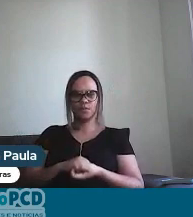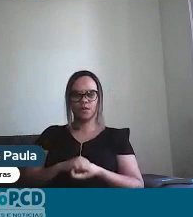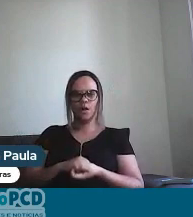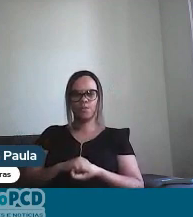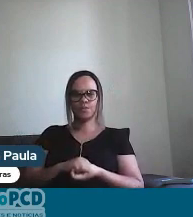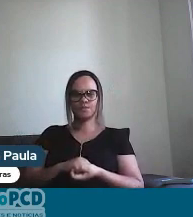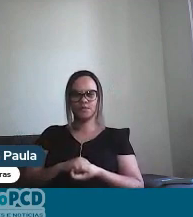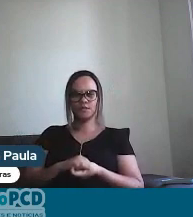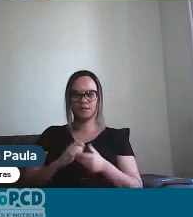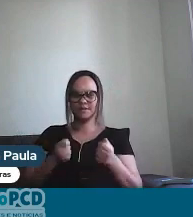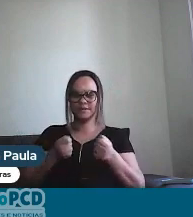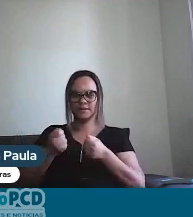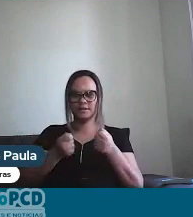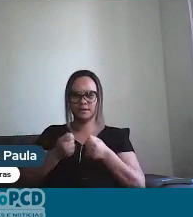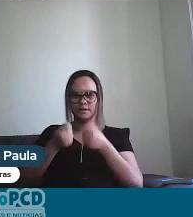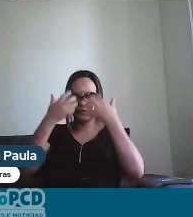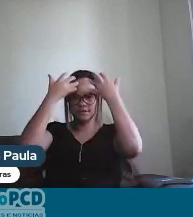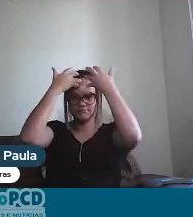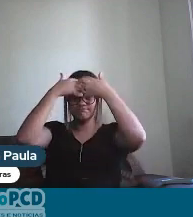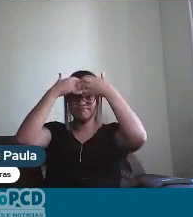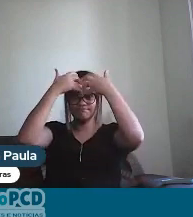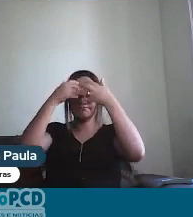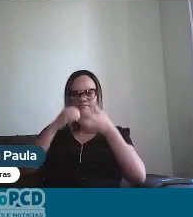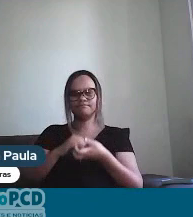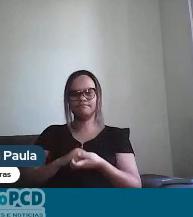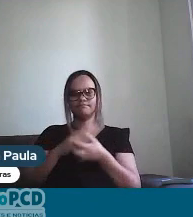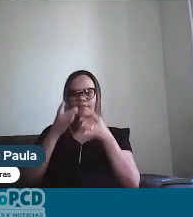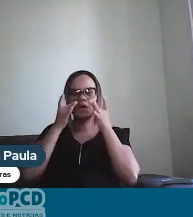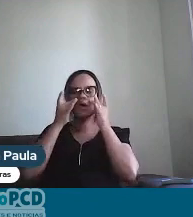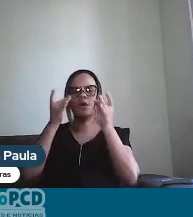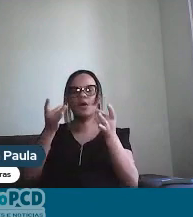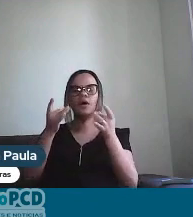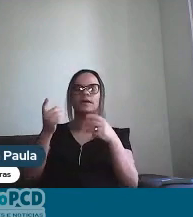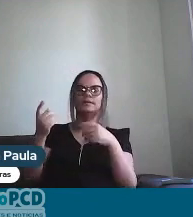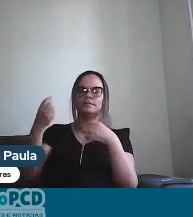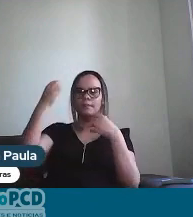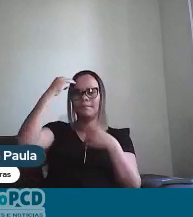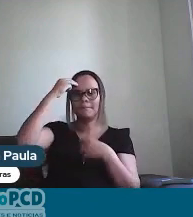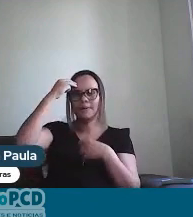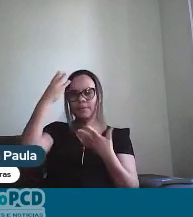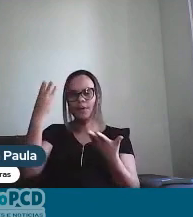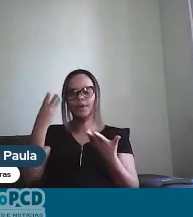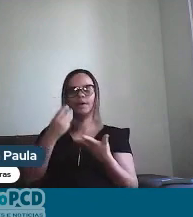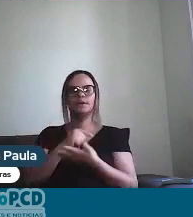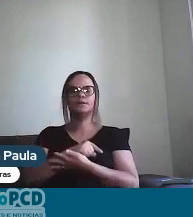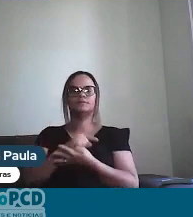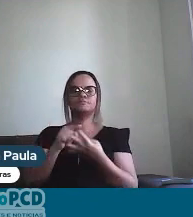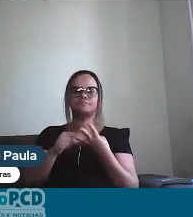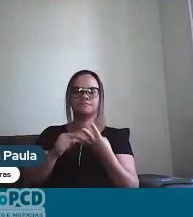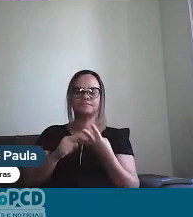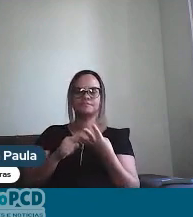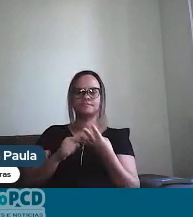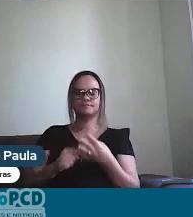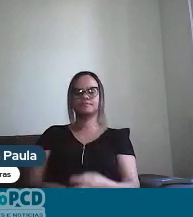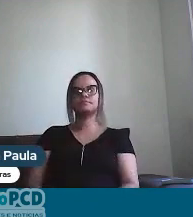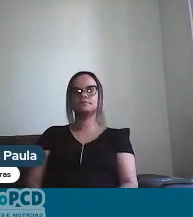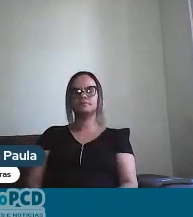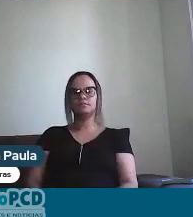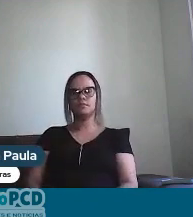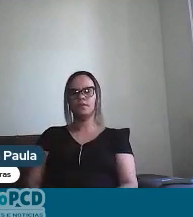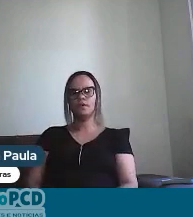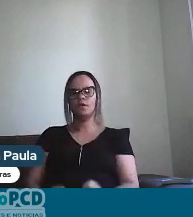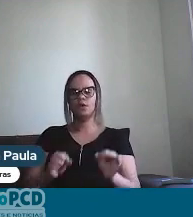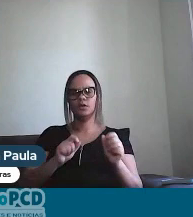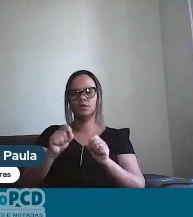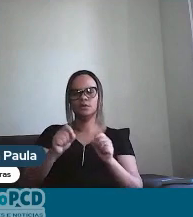tudo controlado pelo cérebro. Então, funções de atenção, de memória, né? Outras questões sensoriais que também são